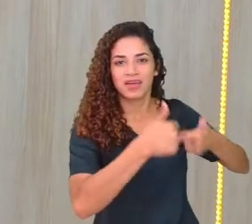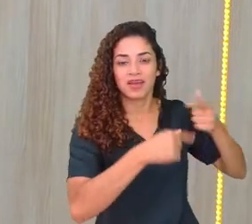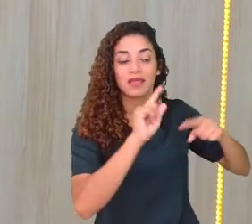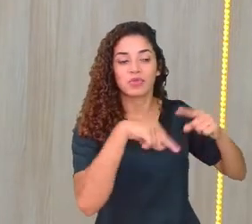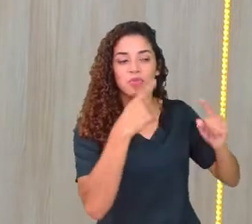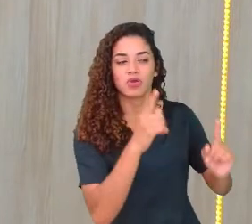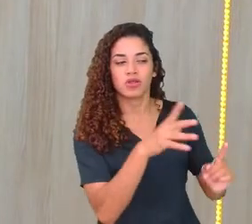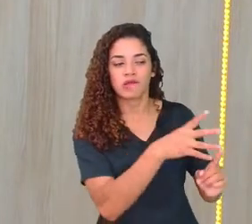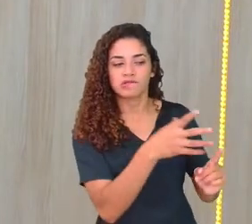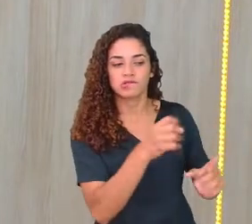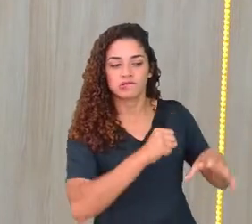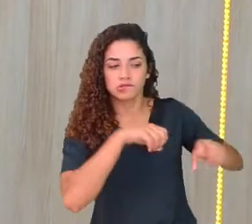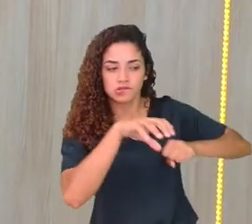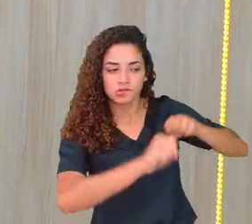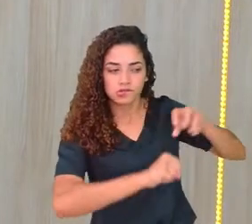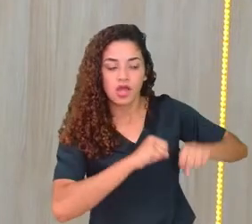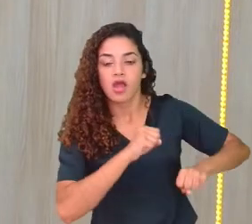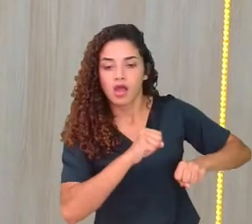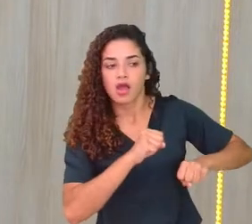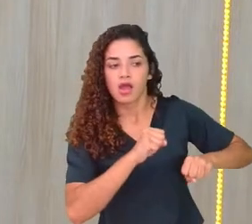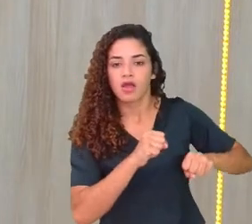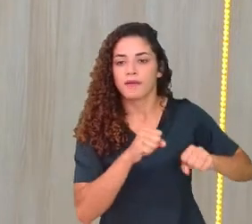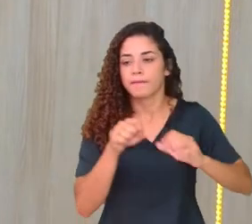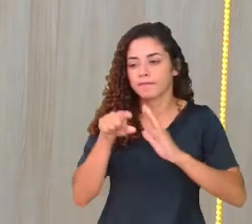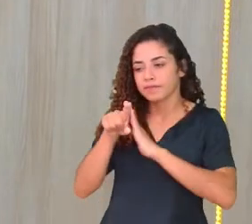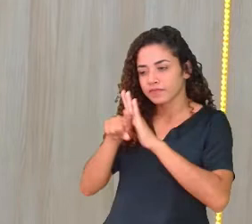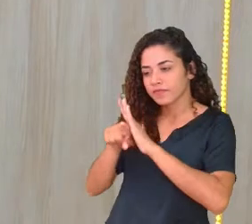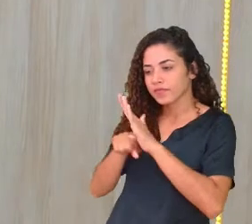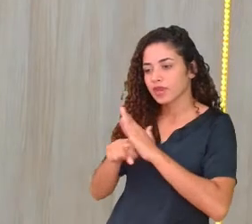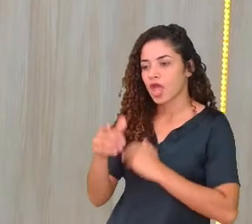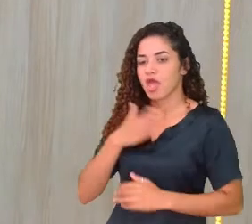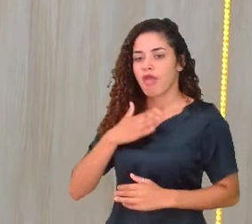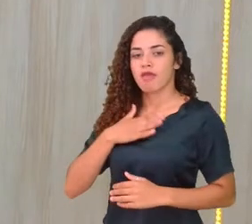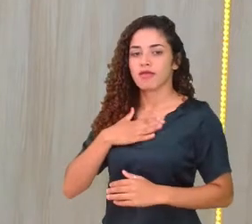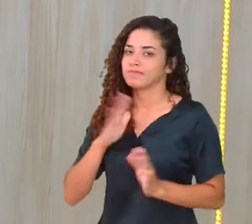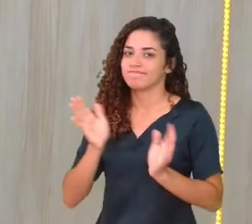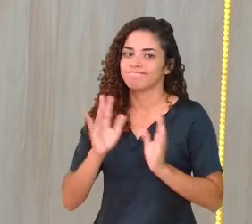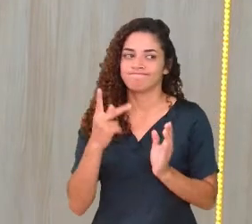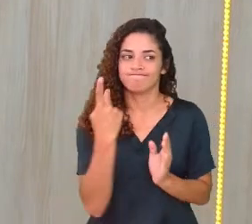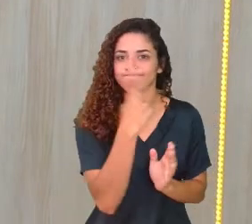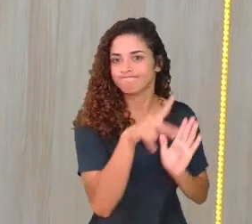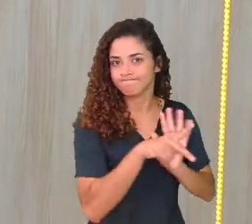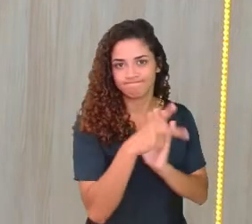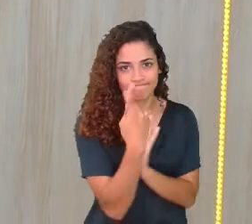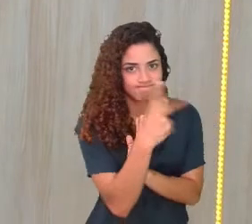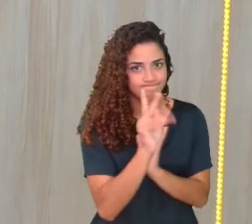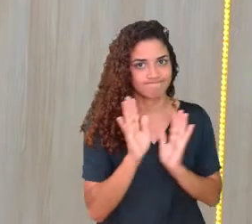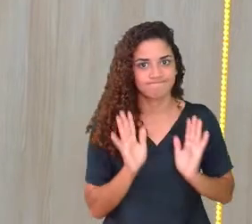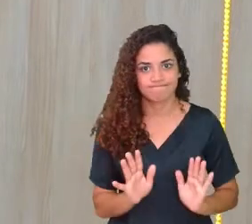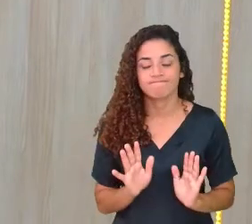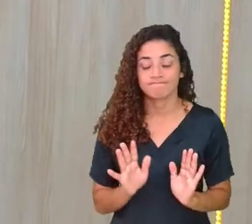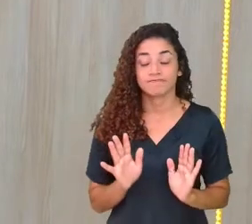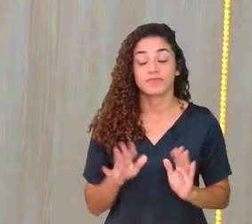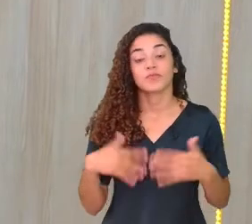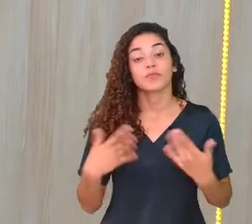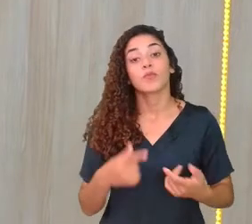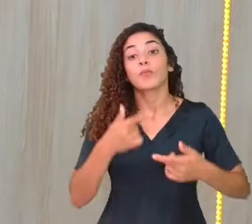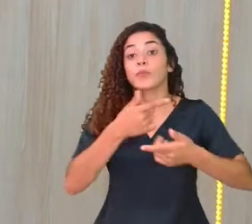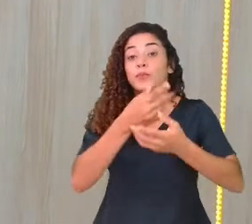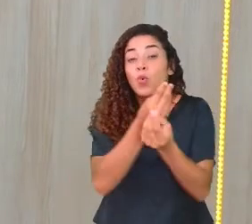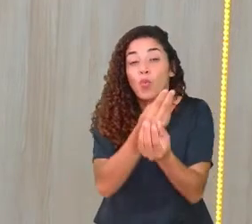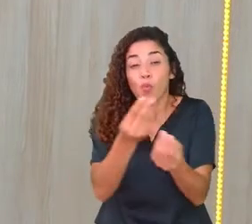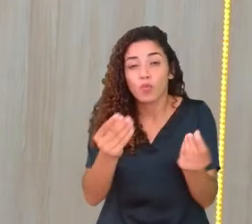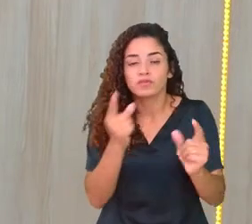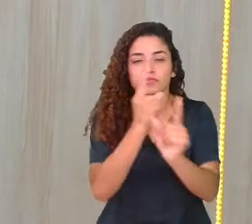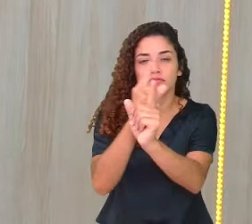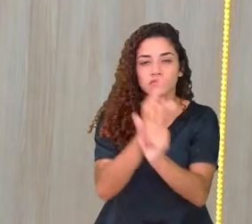descobrir novas coisas. Apesar de que muitas descobertas, elas foram fontes de